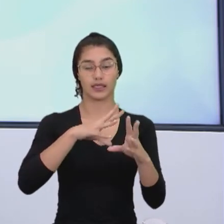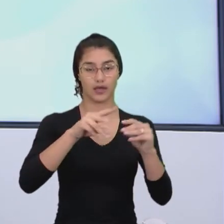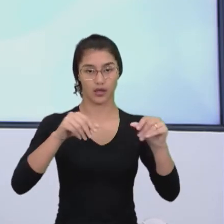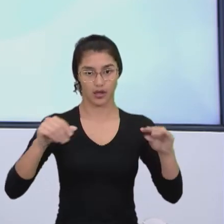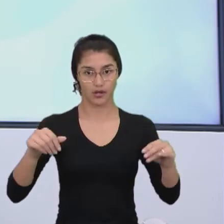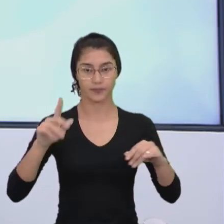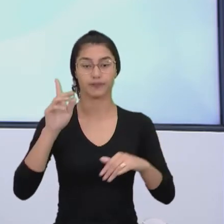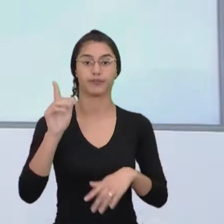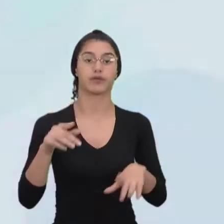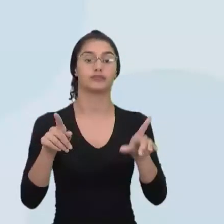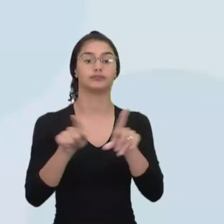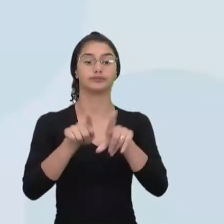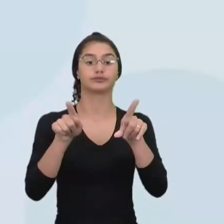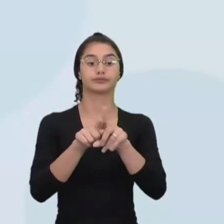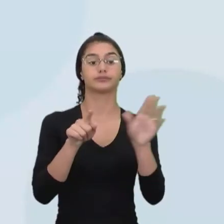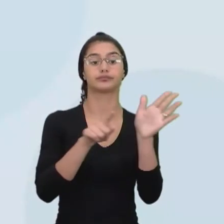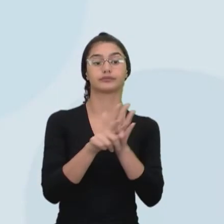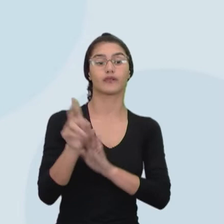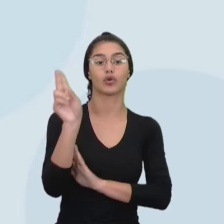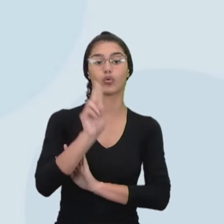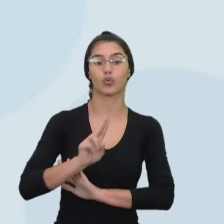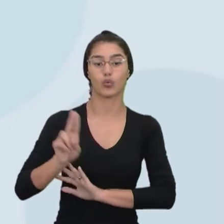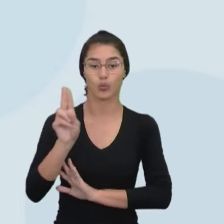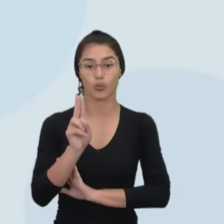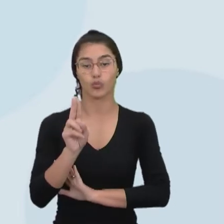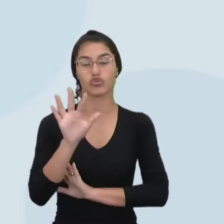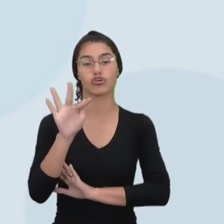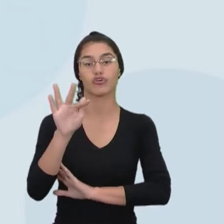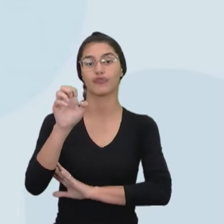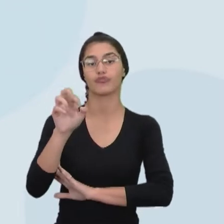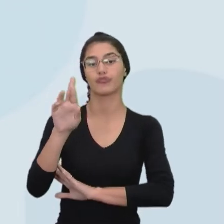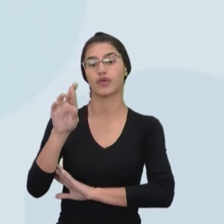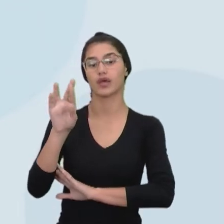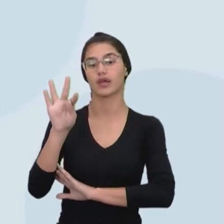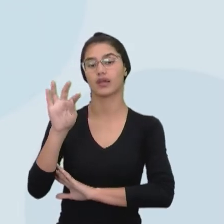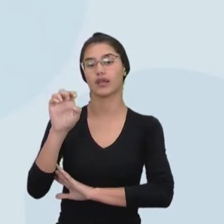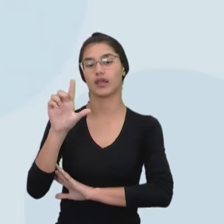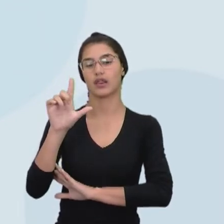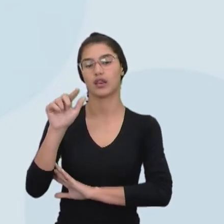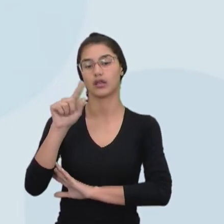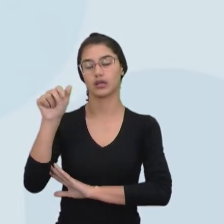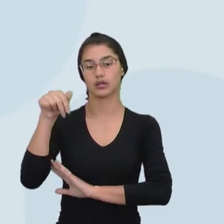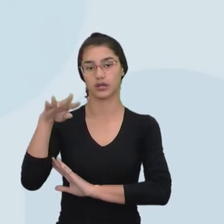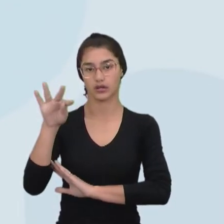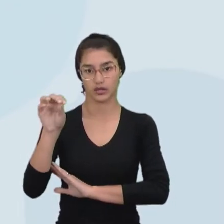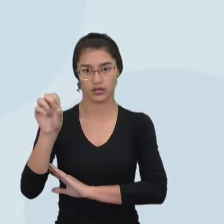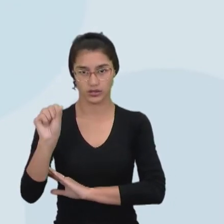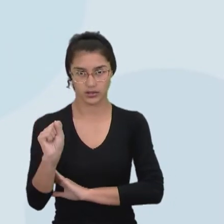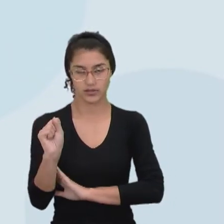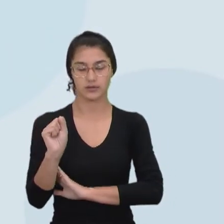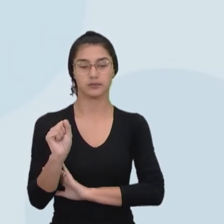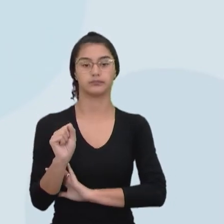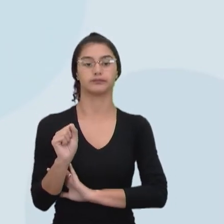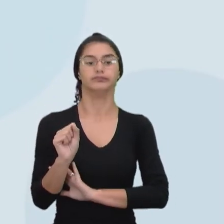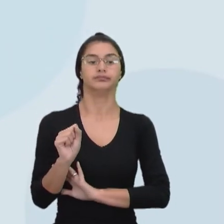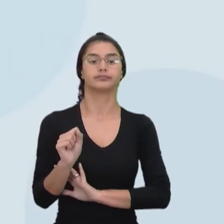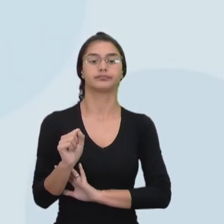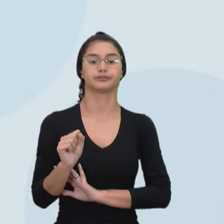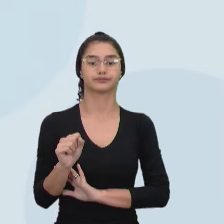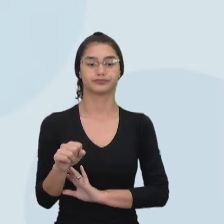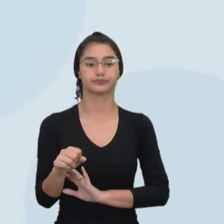né? Que aí é a questão aí do uso de fertilizantes. No caso aqui, nós temos aí o uso de fertilizantes aí de